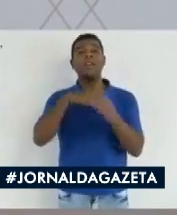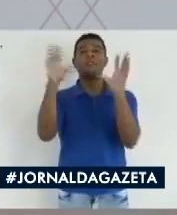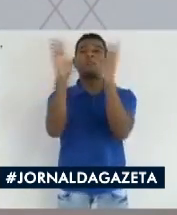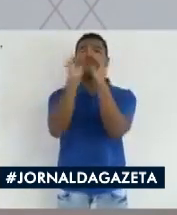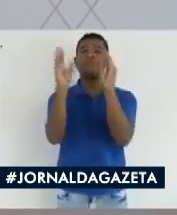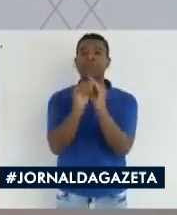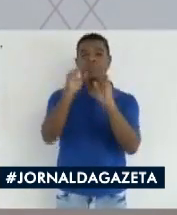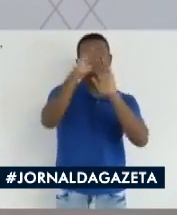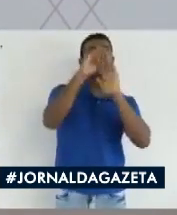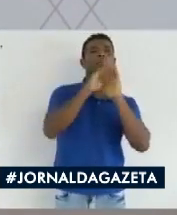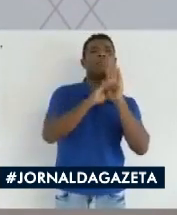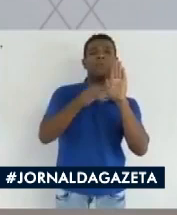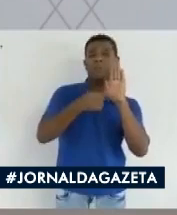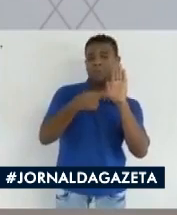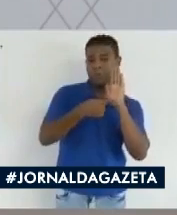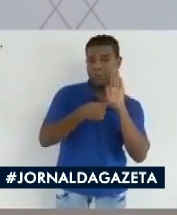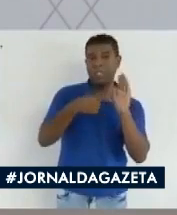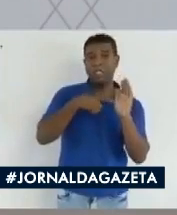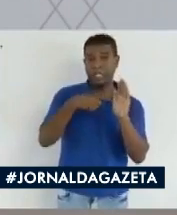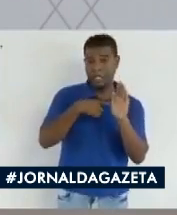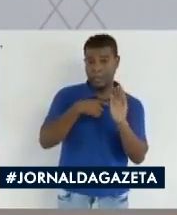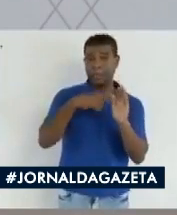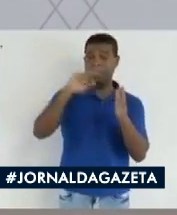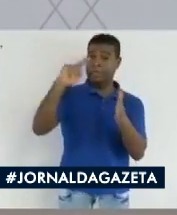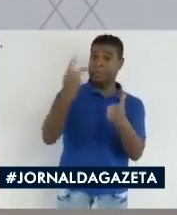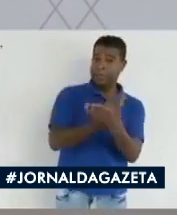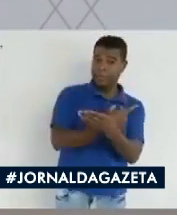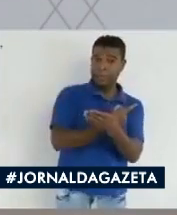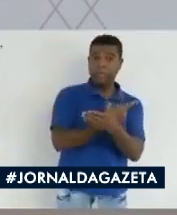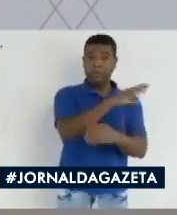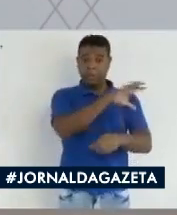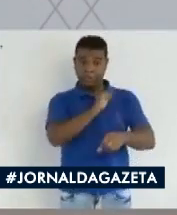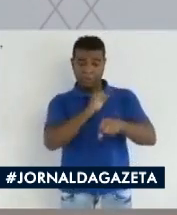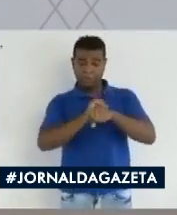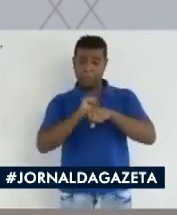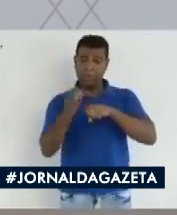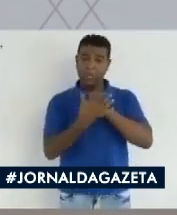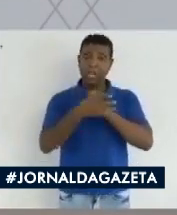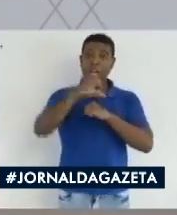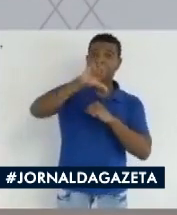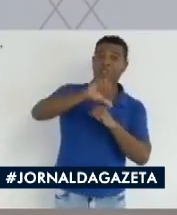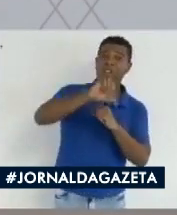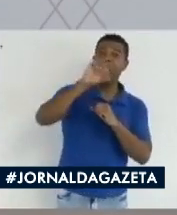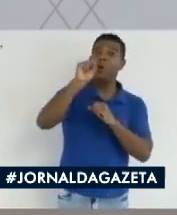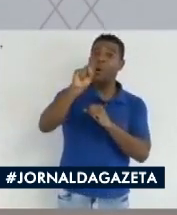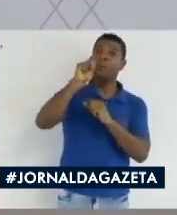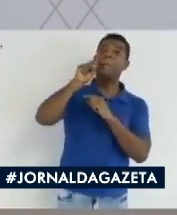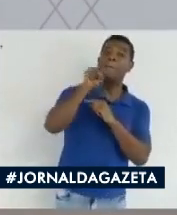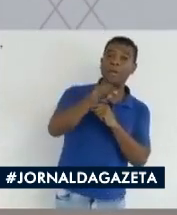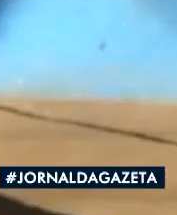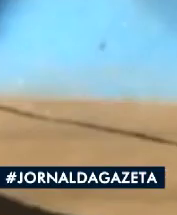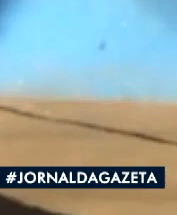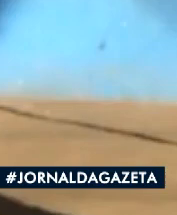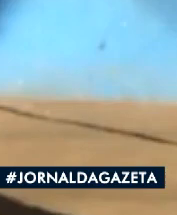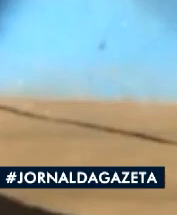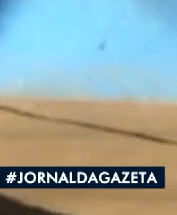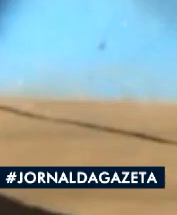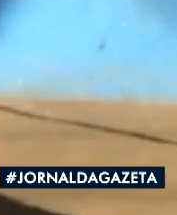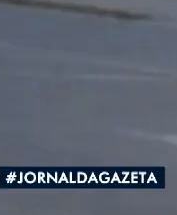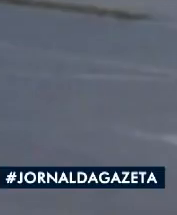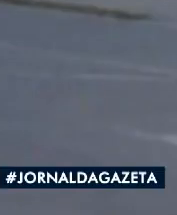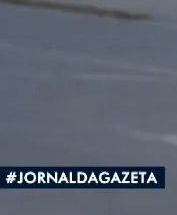eduardo amaral declarou que houve desaceleração na ocupação de leitos e também de mortes pela cor 2019 em minas